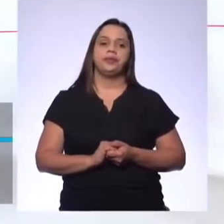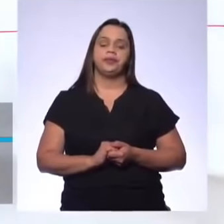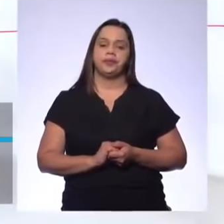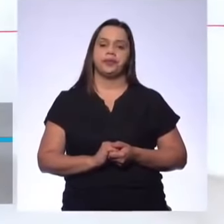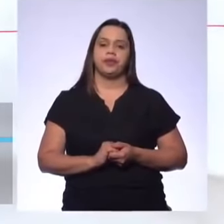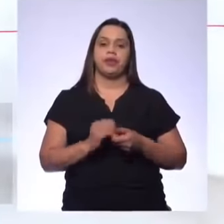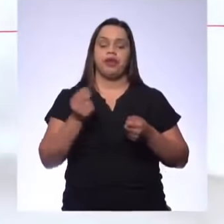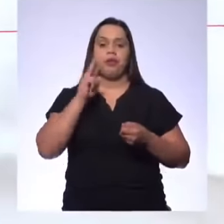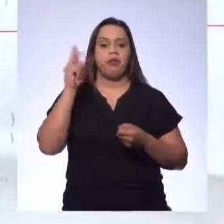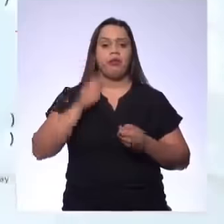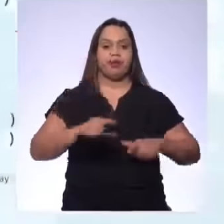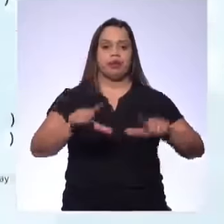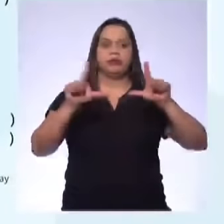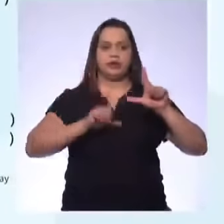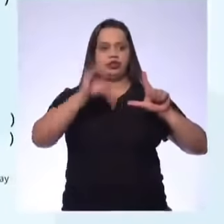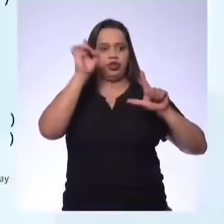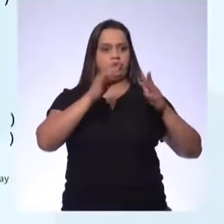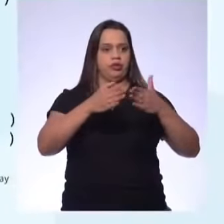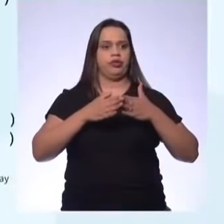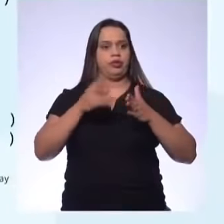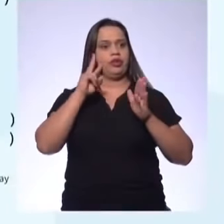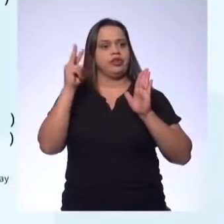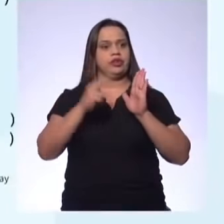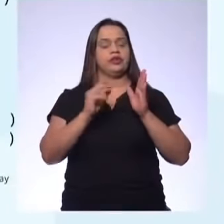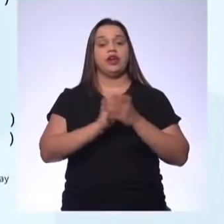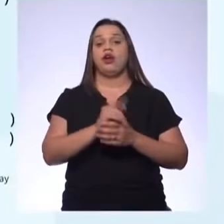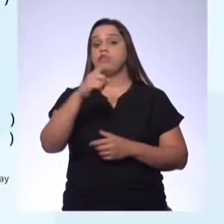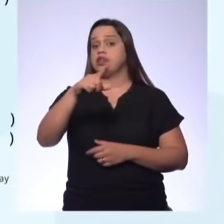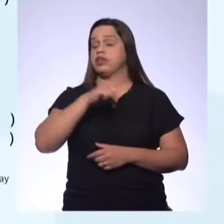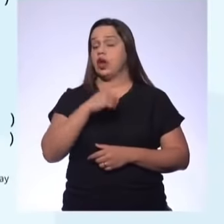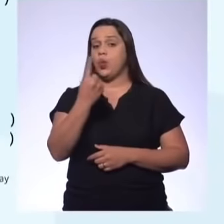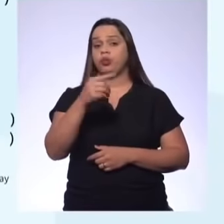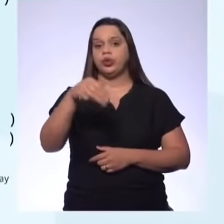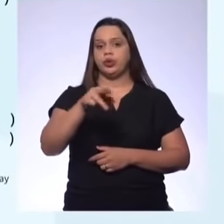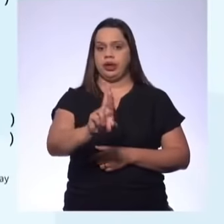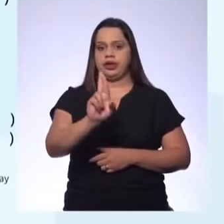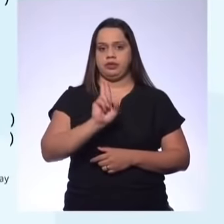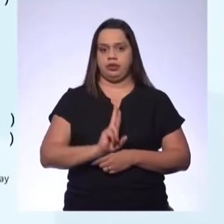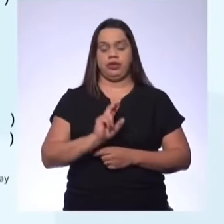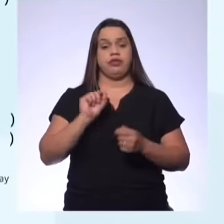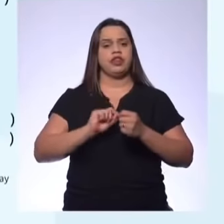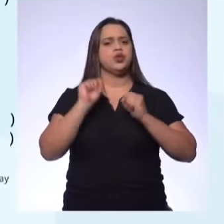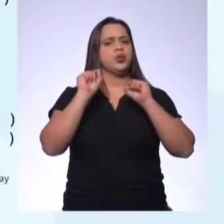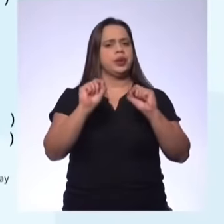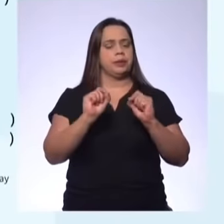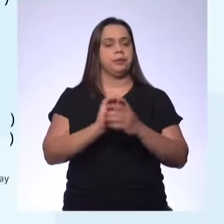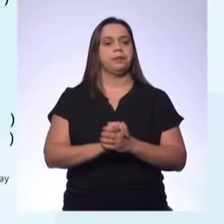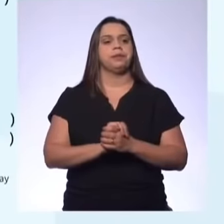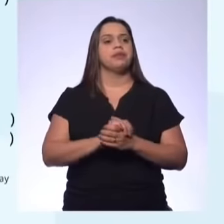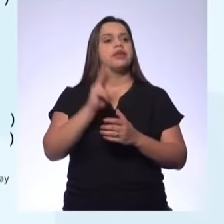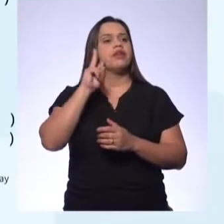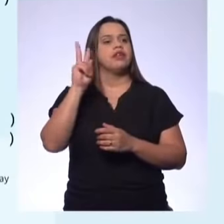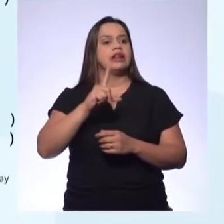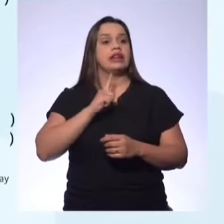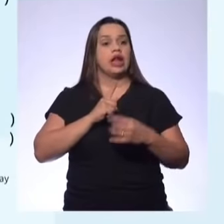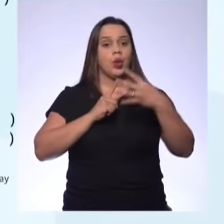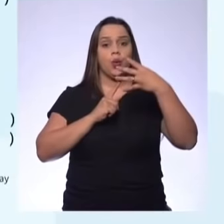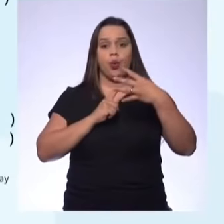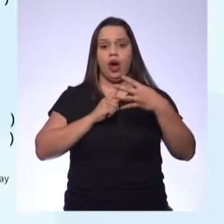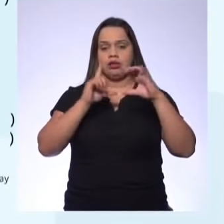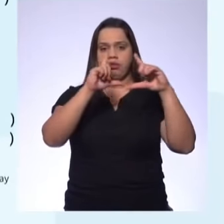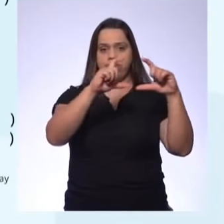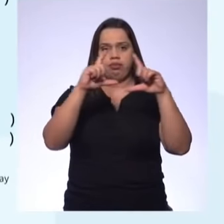vamos lá pode pôr na tela por favor diretor vocês terão um minuto quê que vocês vão fazer vocês estão vendo ali que eu tenho quatro